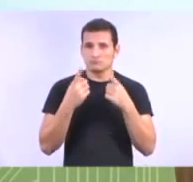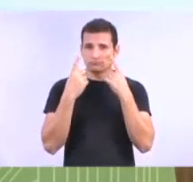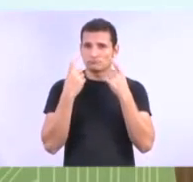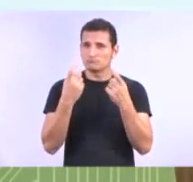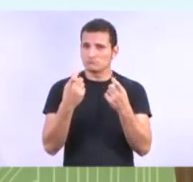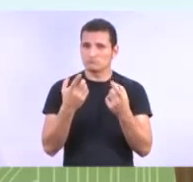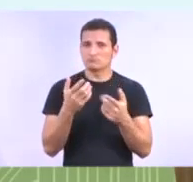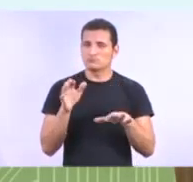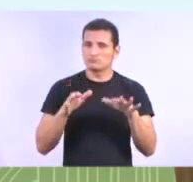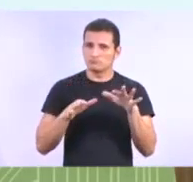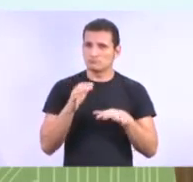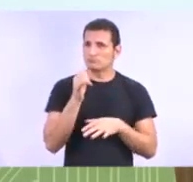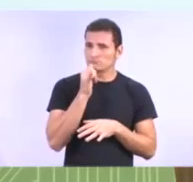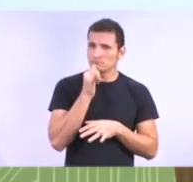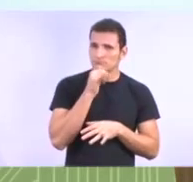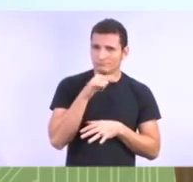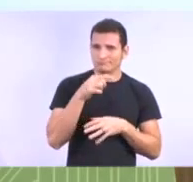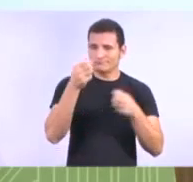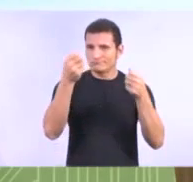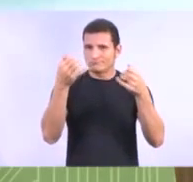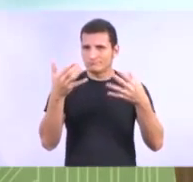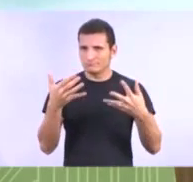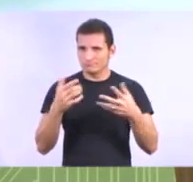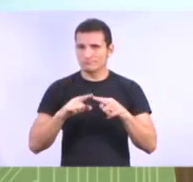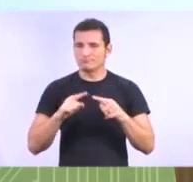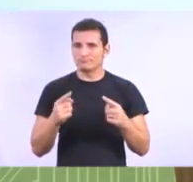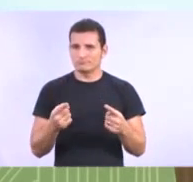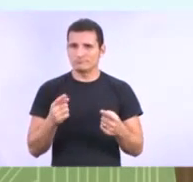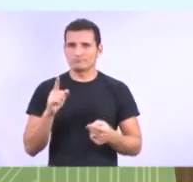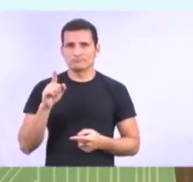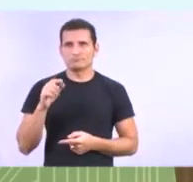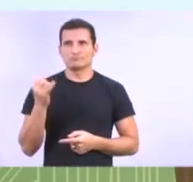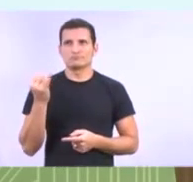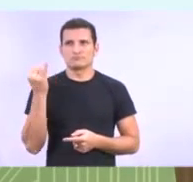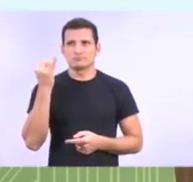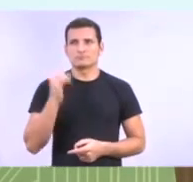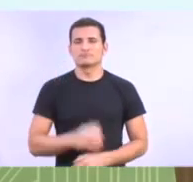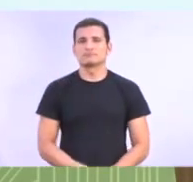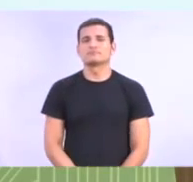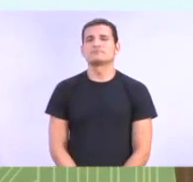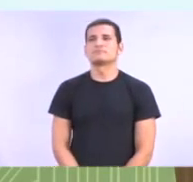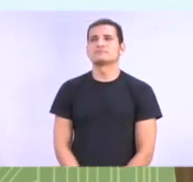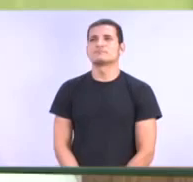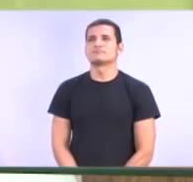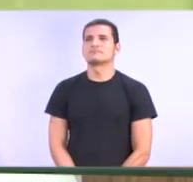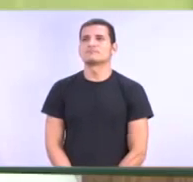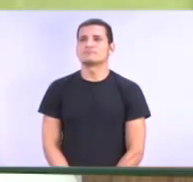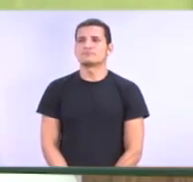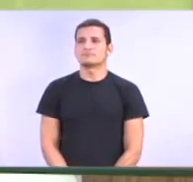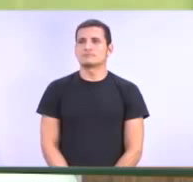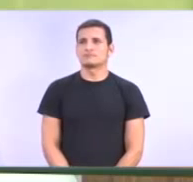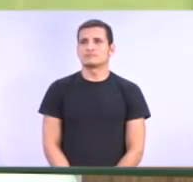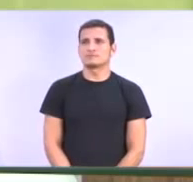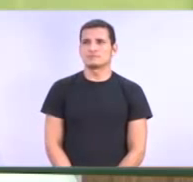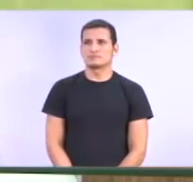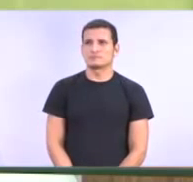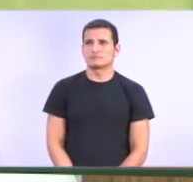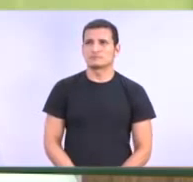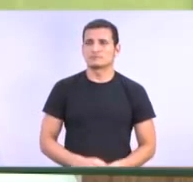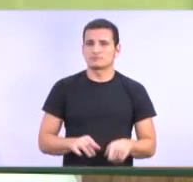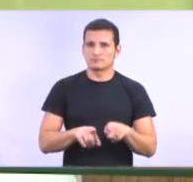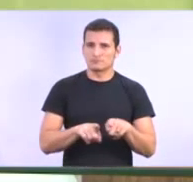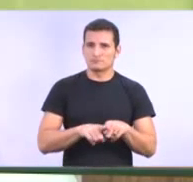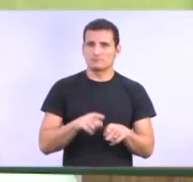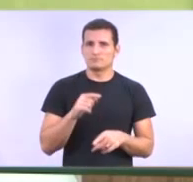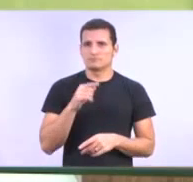vezes a gente traz um exemplo drástico, né? Mas é importante, correto? E também esses exemplos onde você sai fora da rede, mas